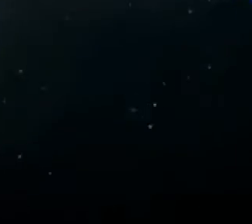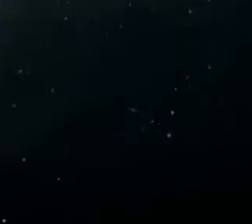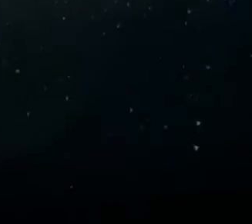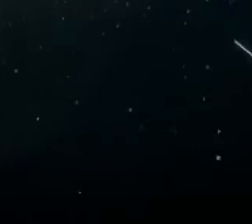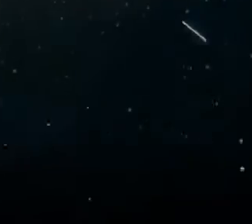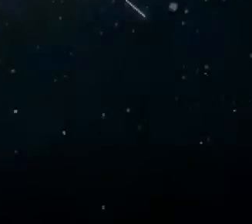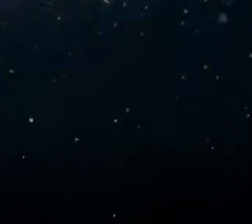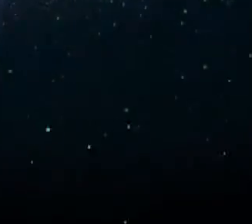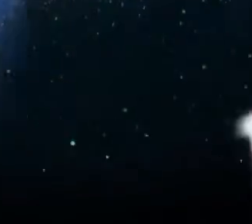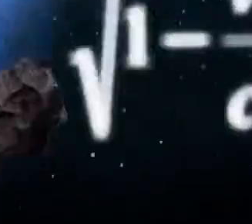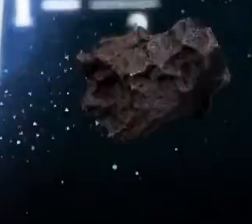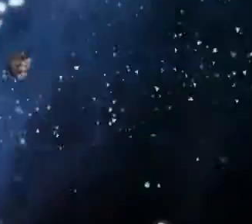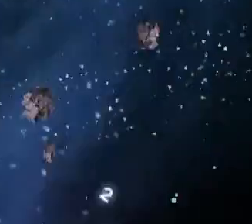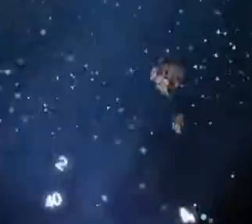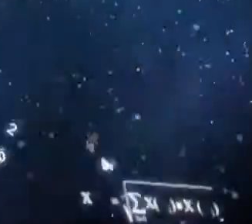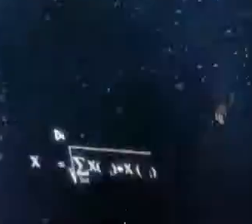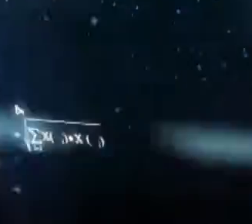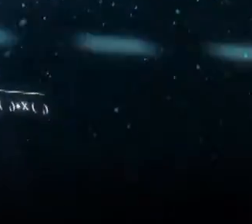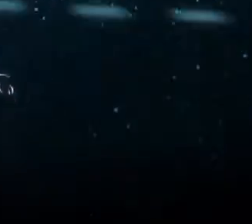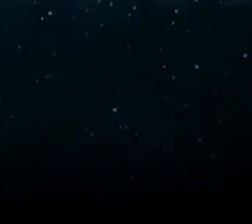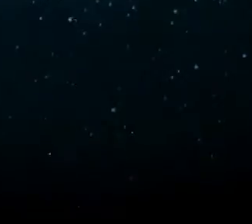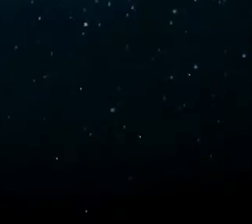E aí